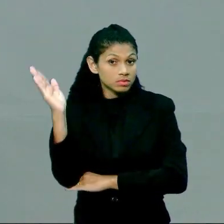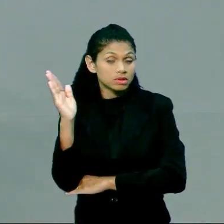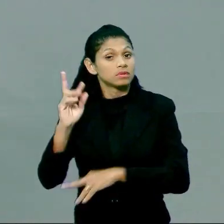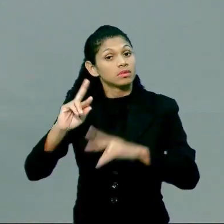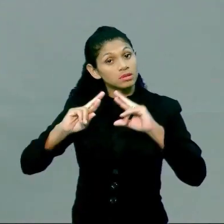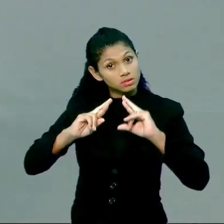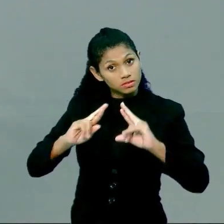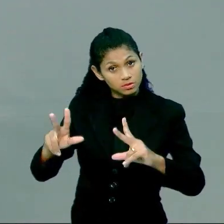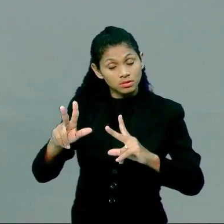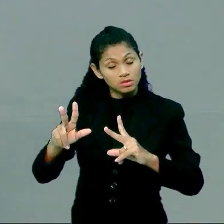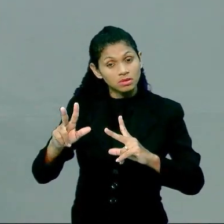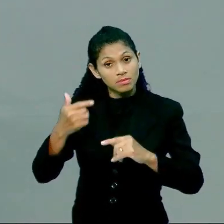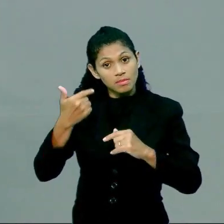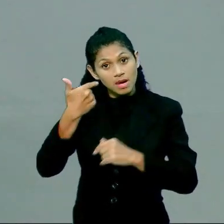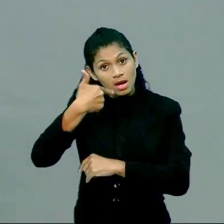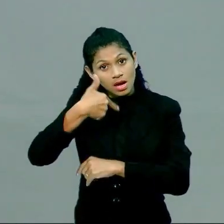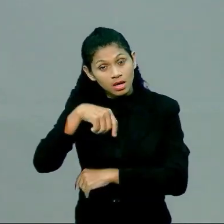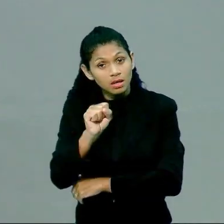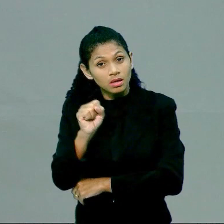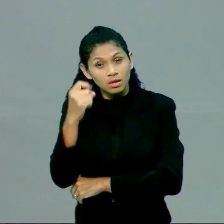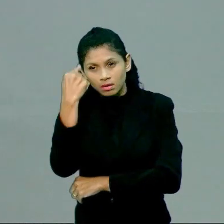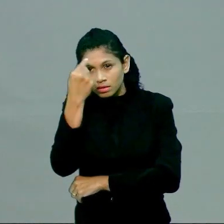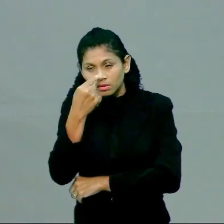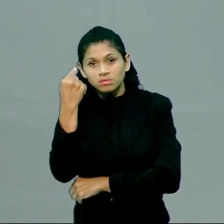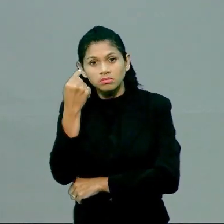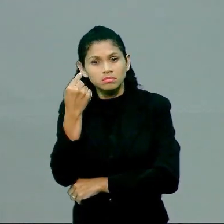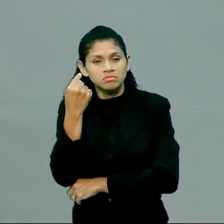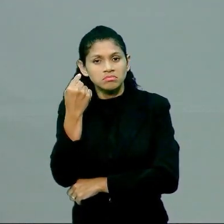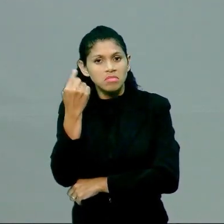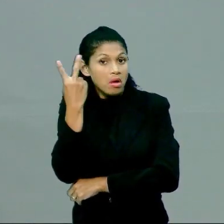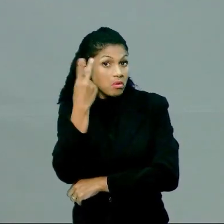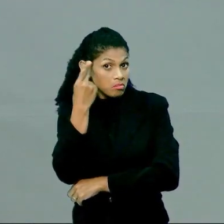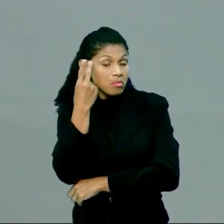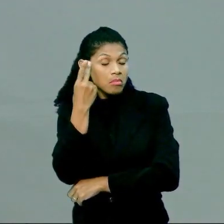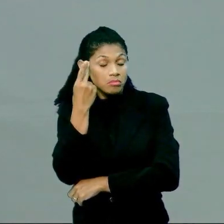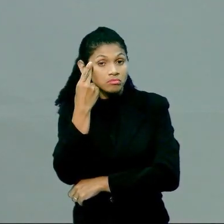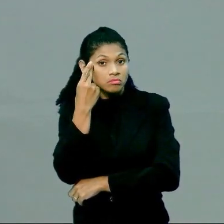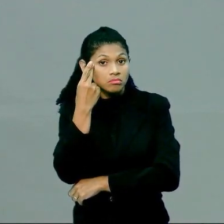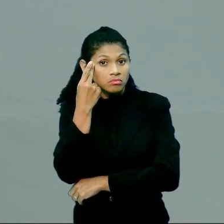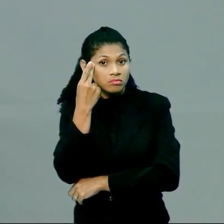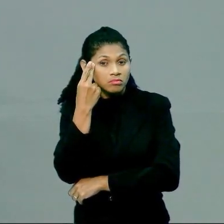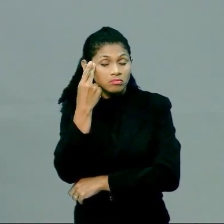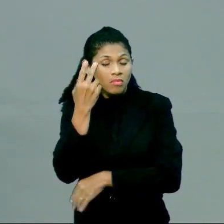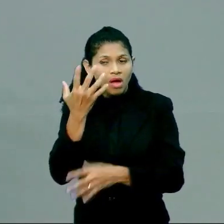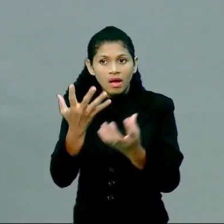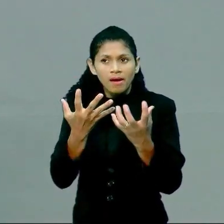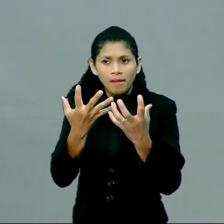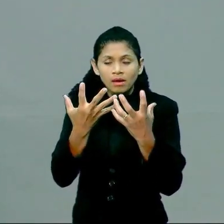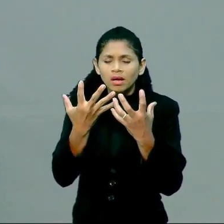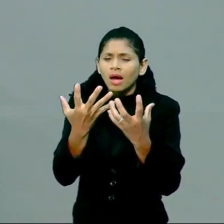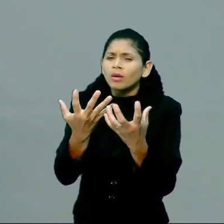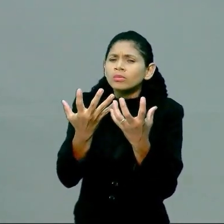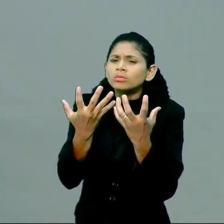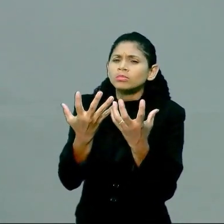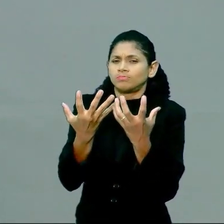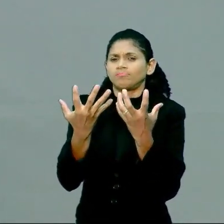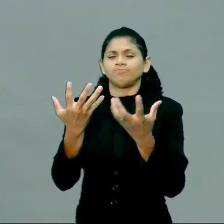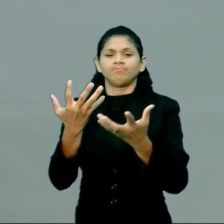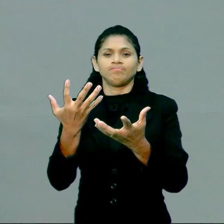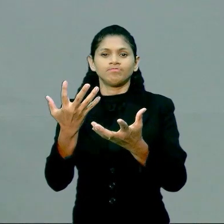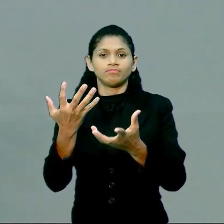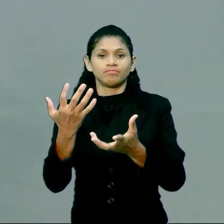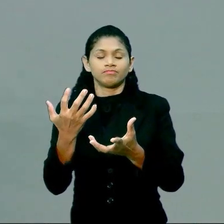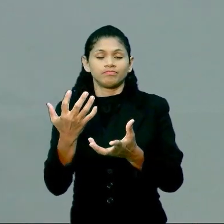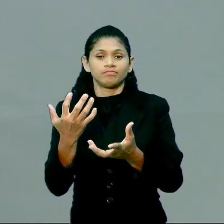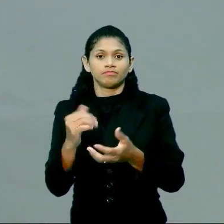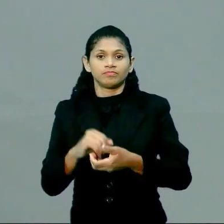profundo. Mas na língua espanhola é comum a gente dizer te quero mucho. Quer dizer que a pessoa ama. Ou seja, o querer amar, ai professor, que